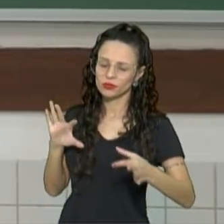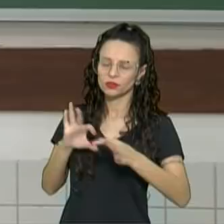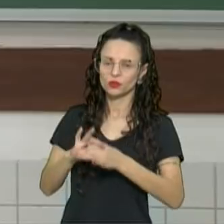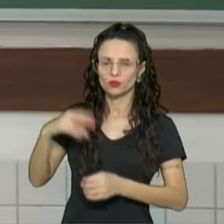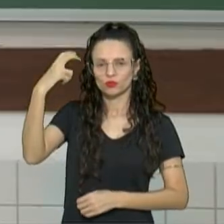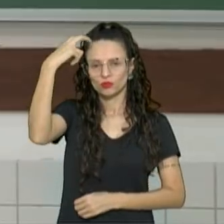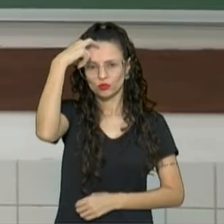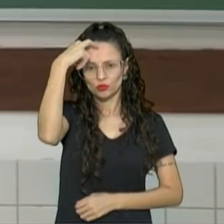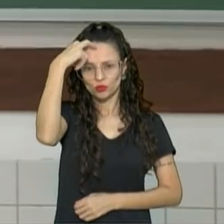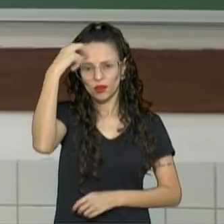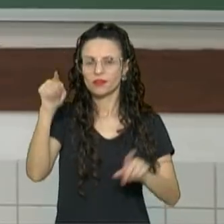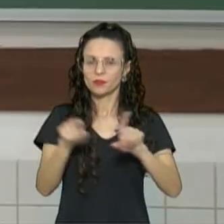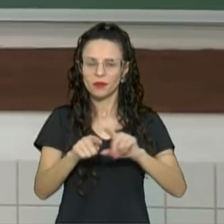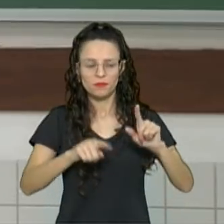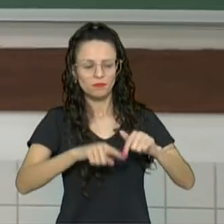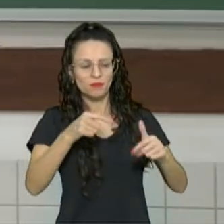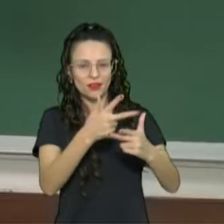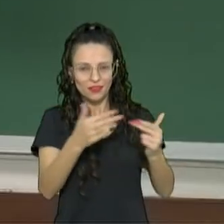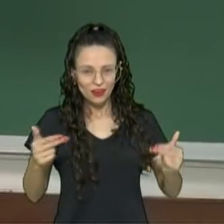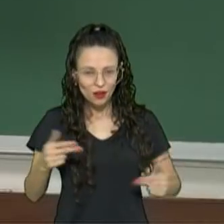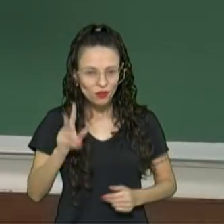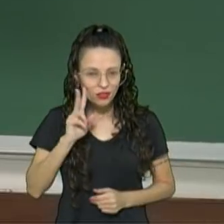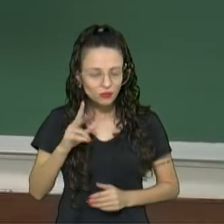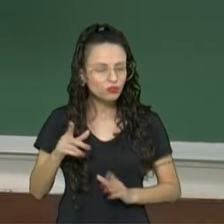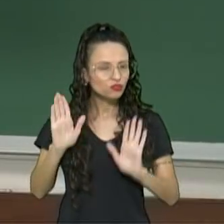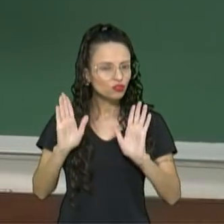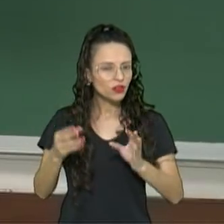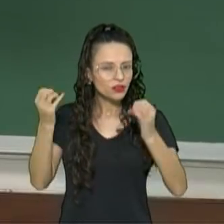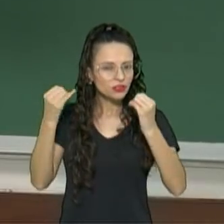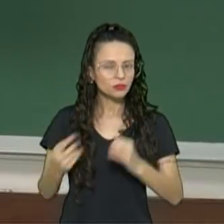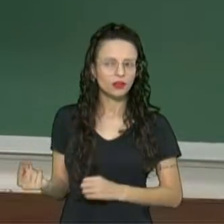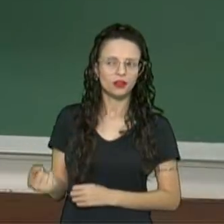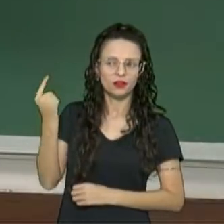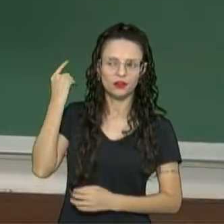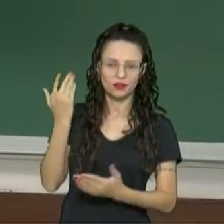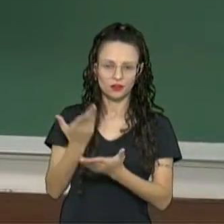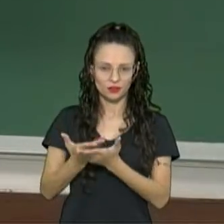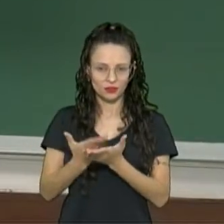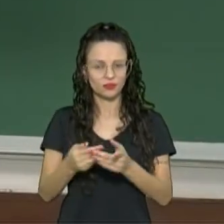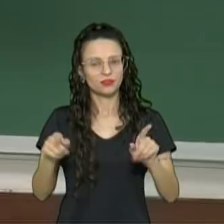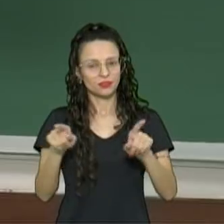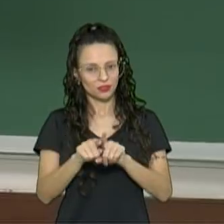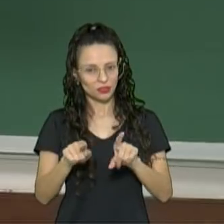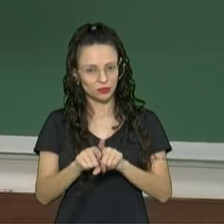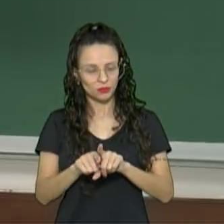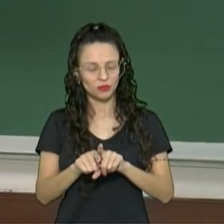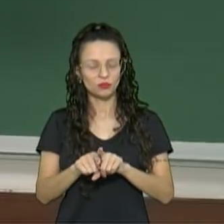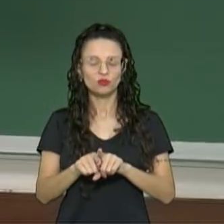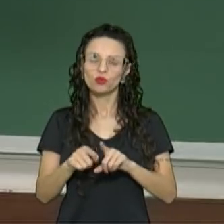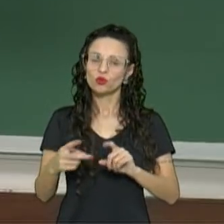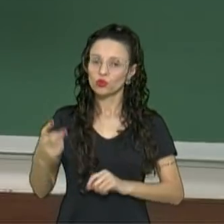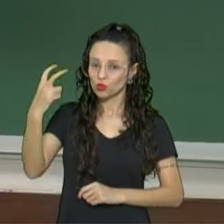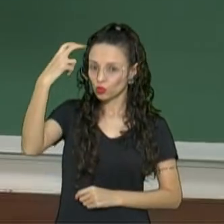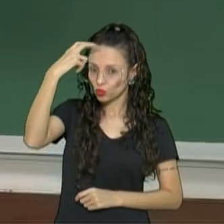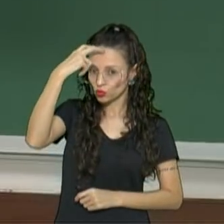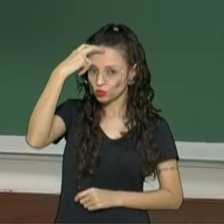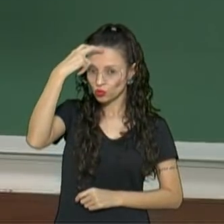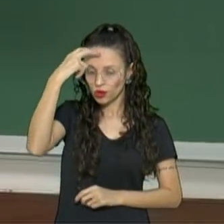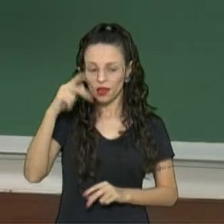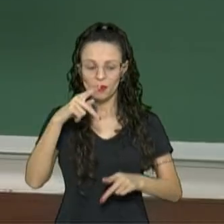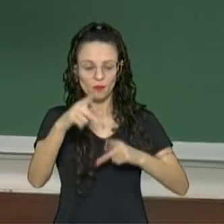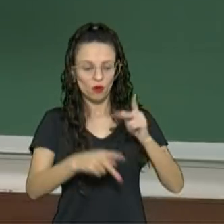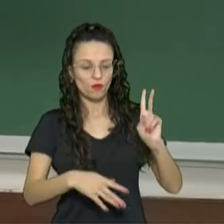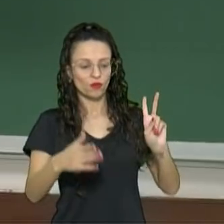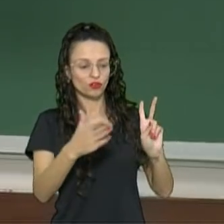cultural imaterial. Lembra que a gente já viu em outra aula também, né? Então, a cultura dos povos indígenas faz parte da